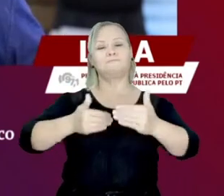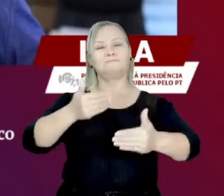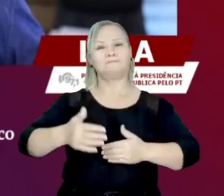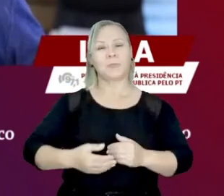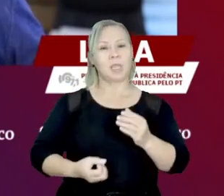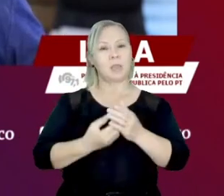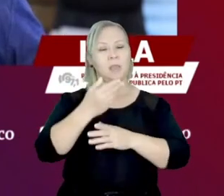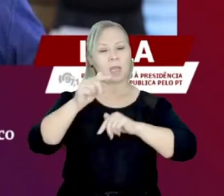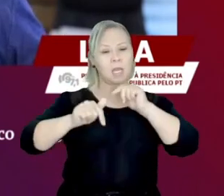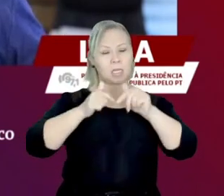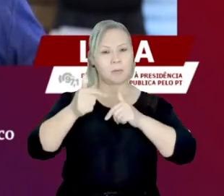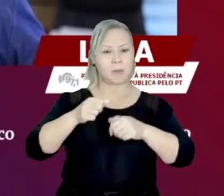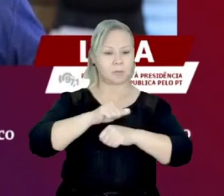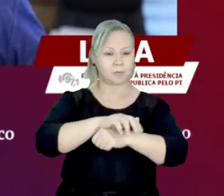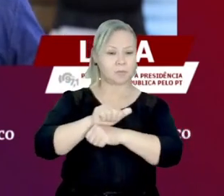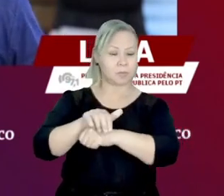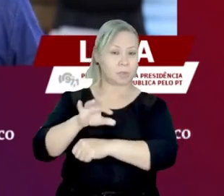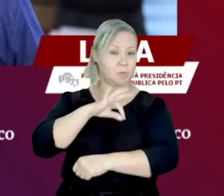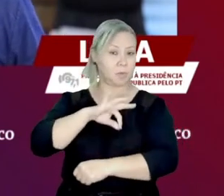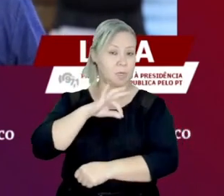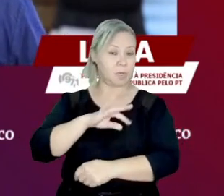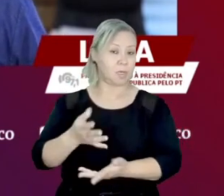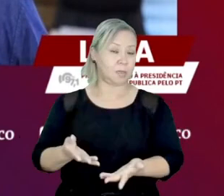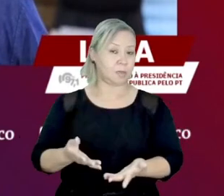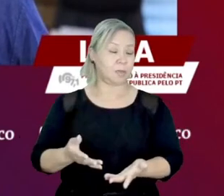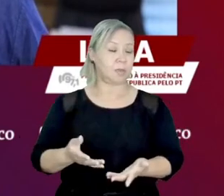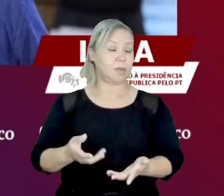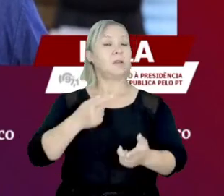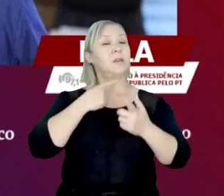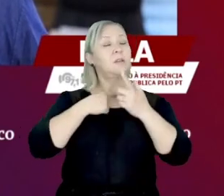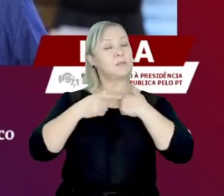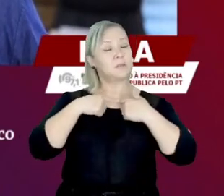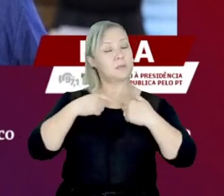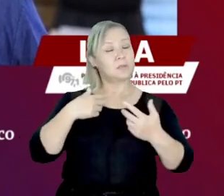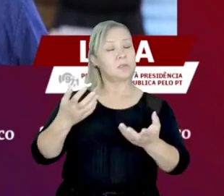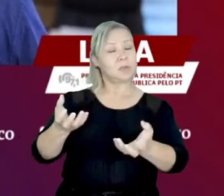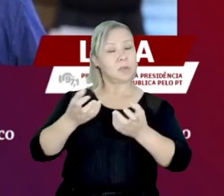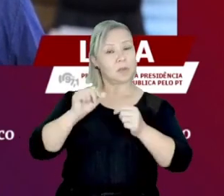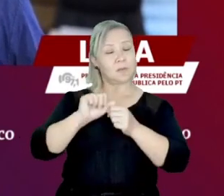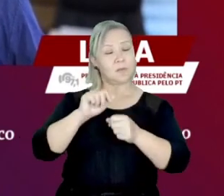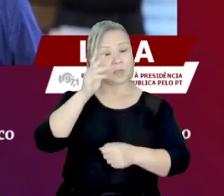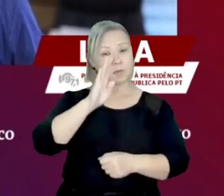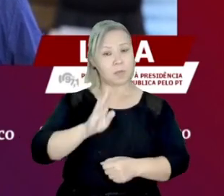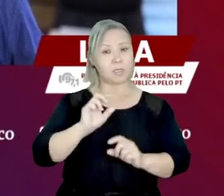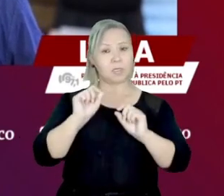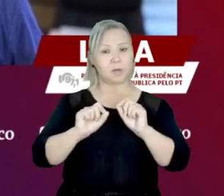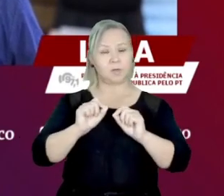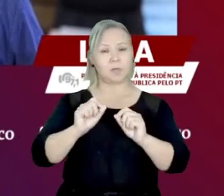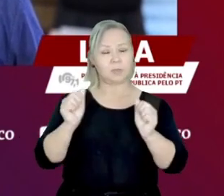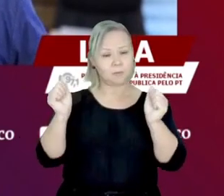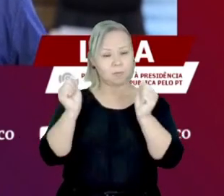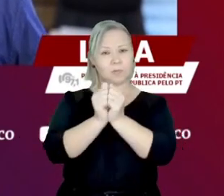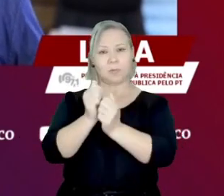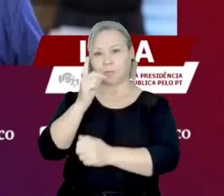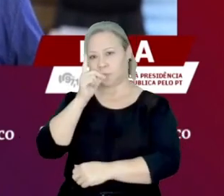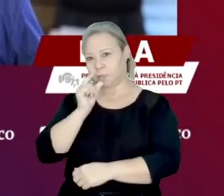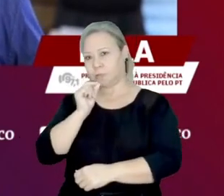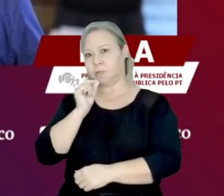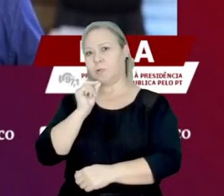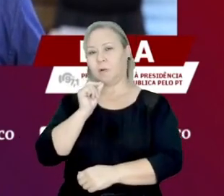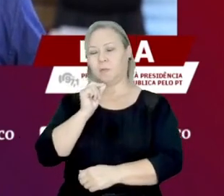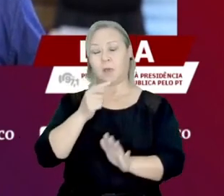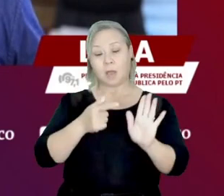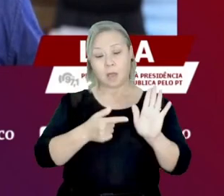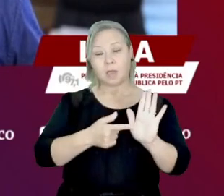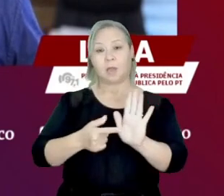demonstração de que a responsabilidade fala mais alto do que as nossas divergências. Lula. É isso que nós queremos.